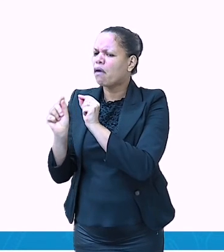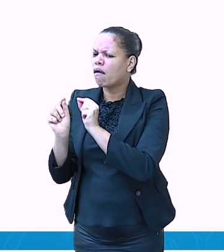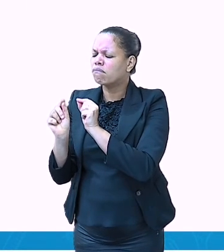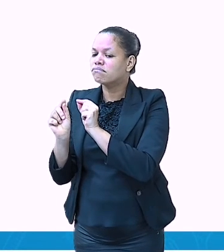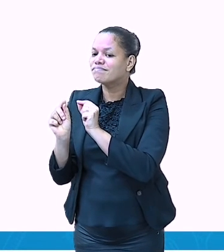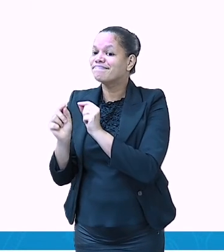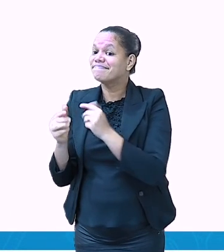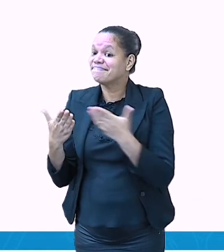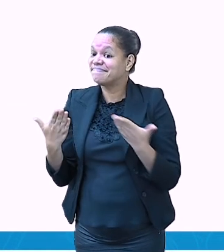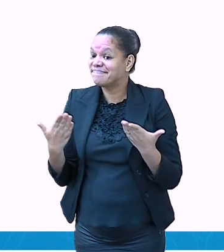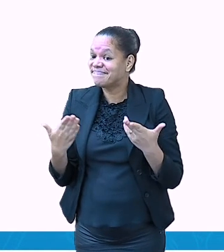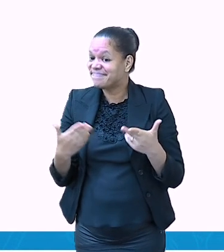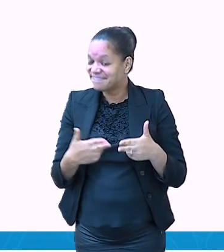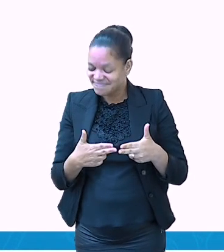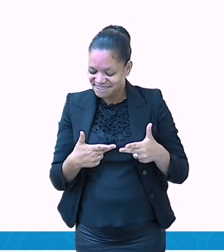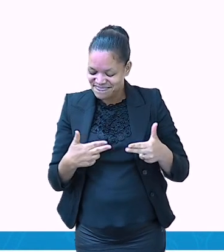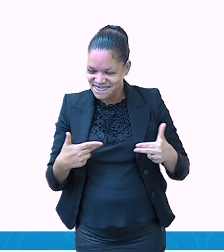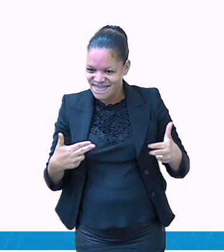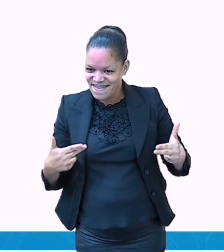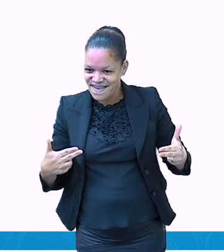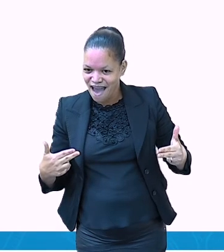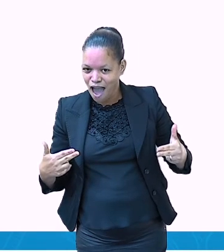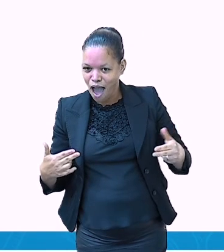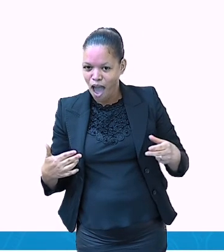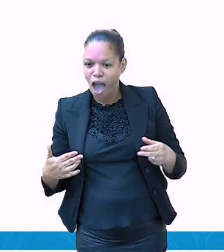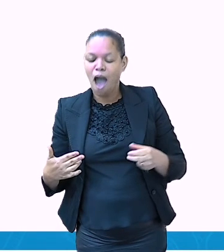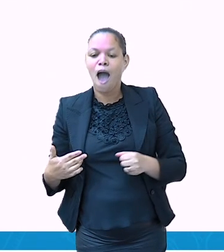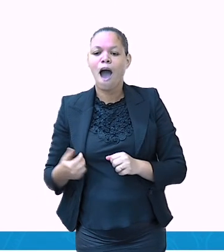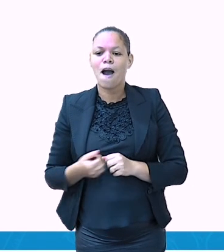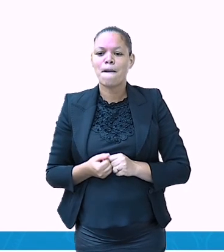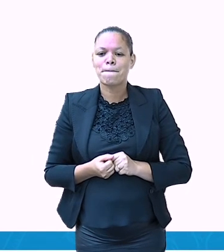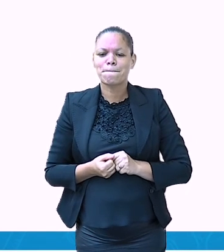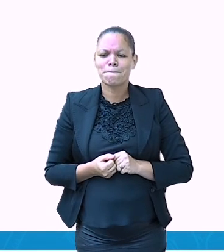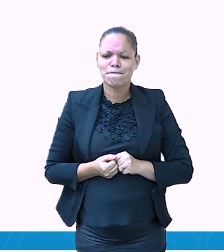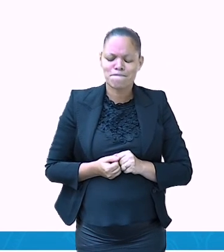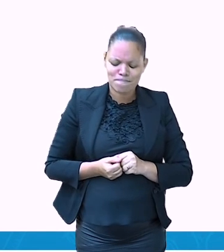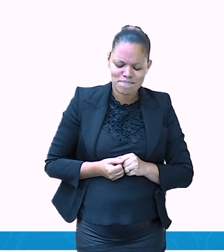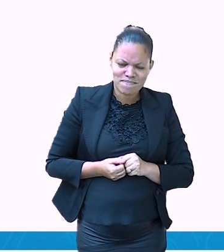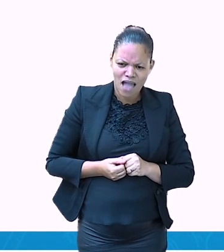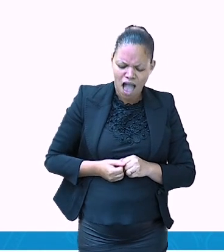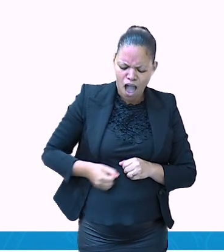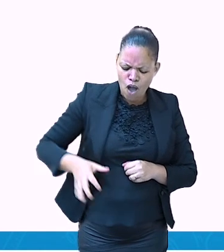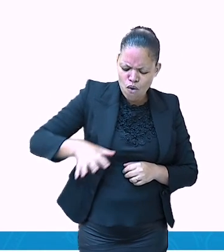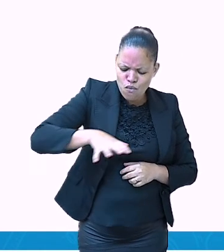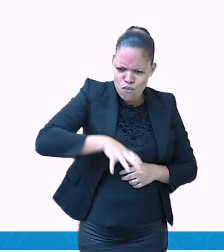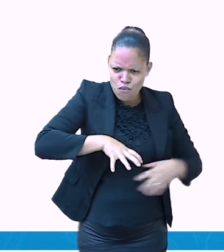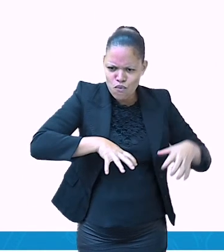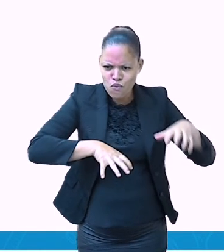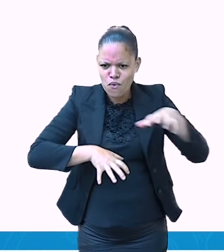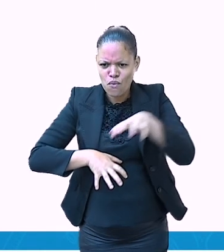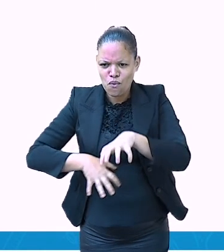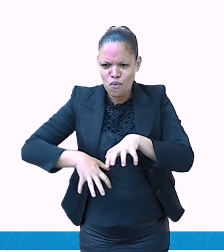réptil. Então, ele é da parte dos répteis.